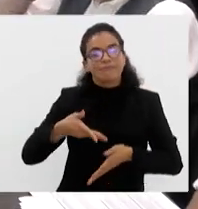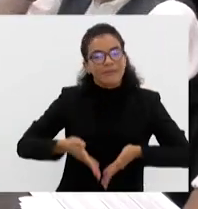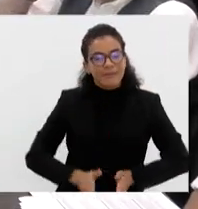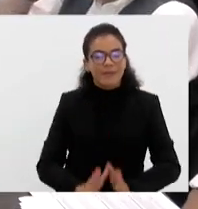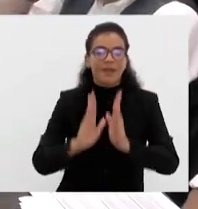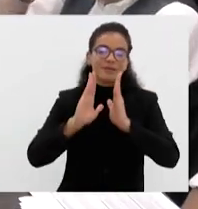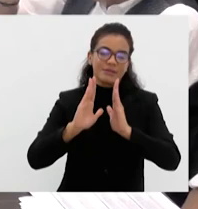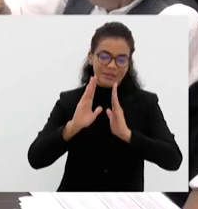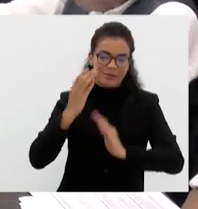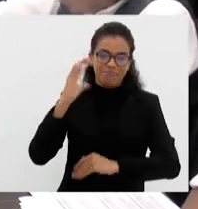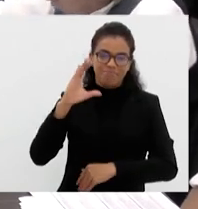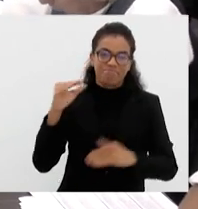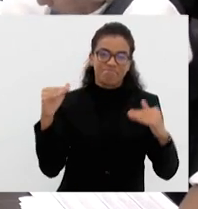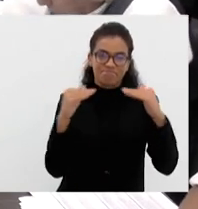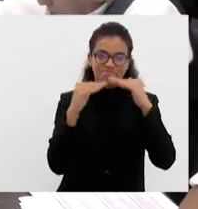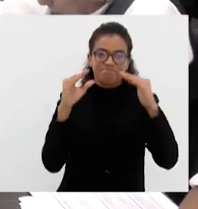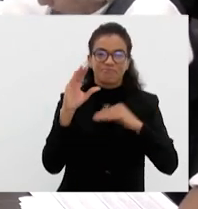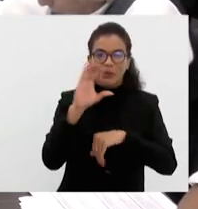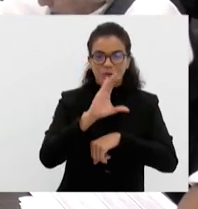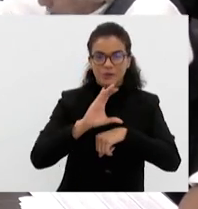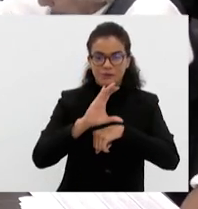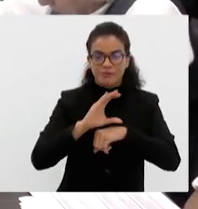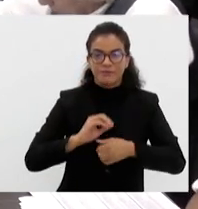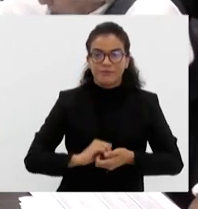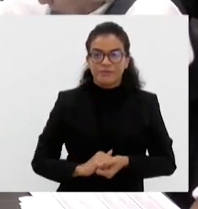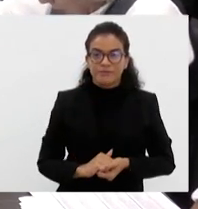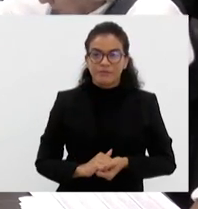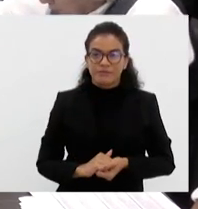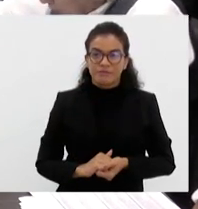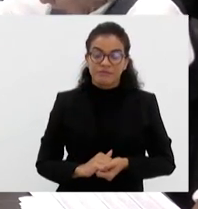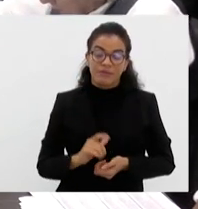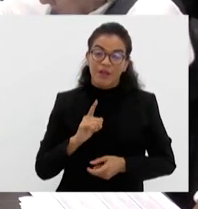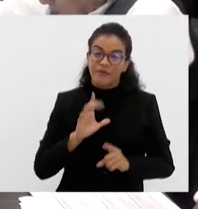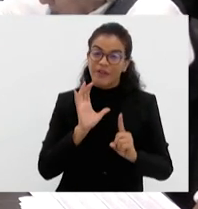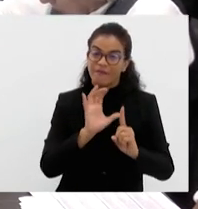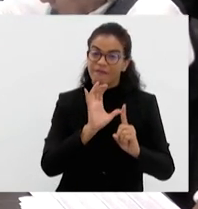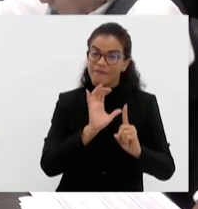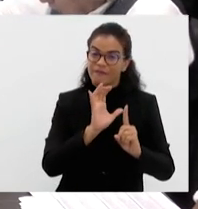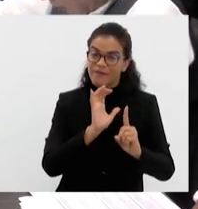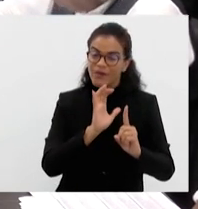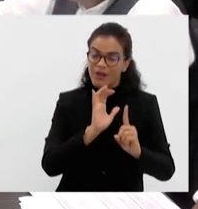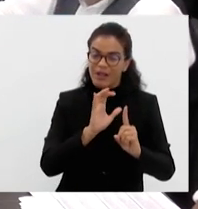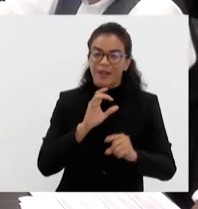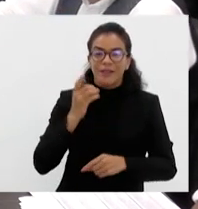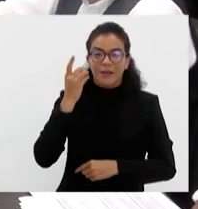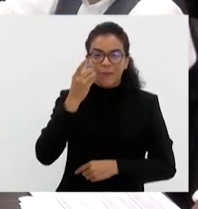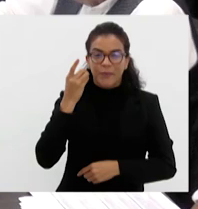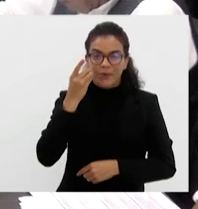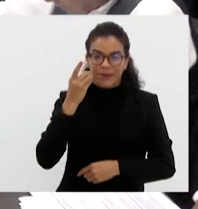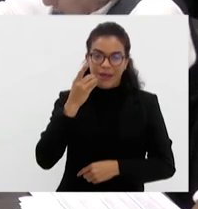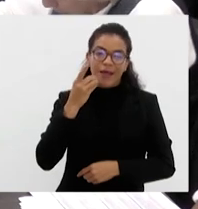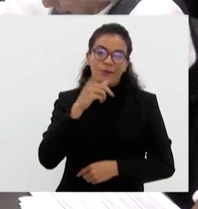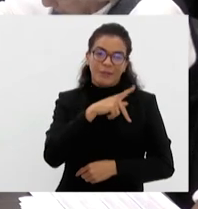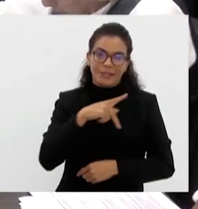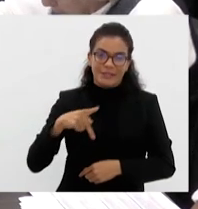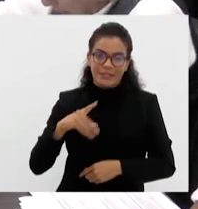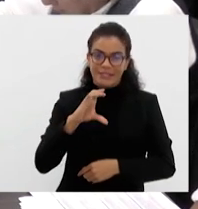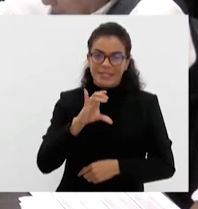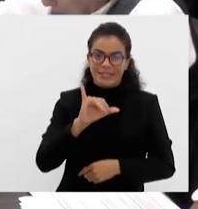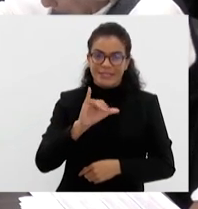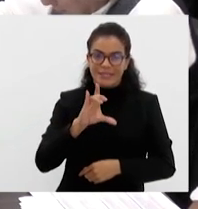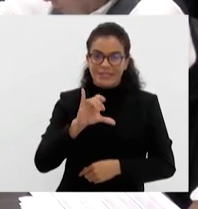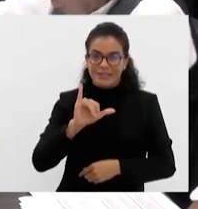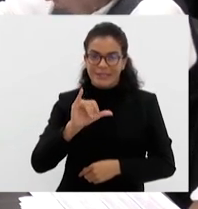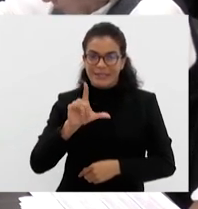pela constitucionalidade. Deve haver alguma influência do nosso presidente André Siciliano nesse projeto de lei do Andrezinho Siciliano. Possível. É